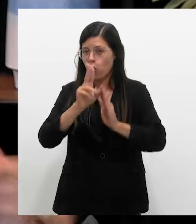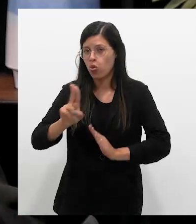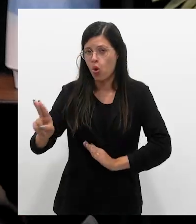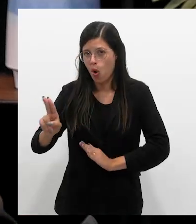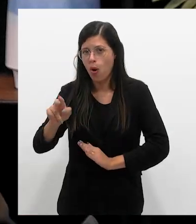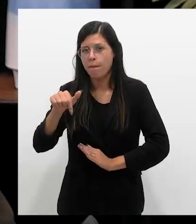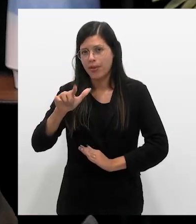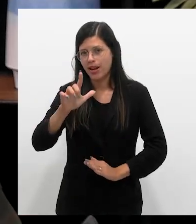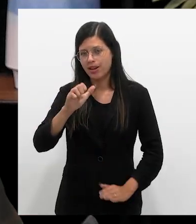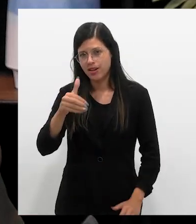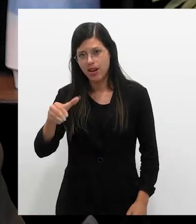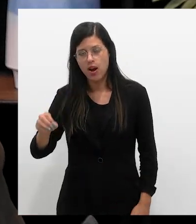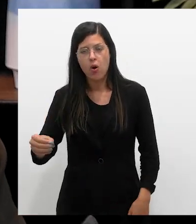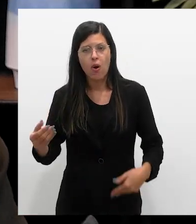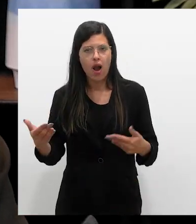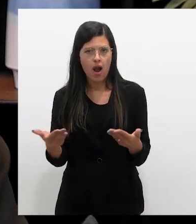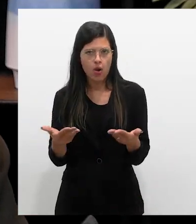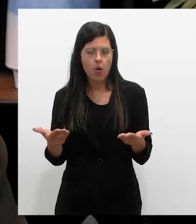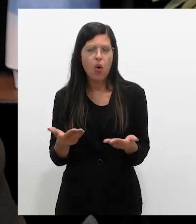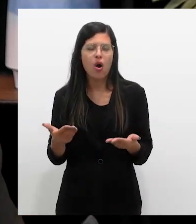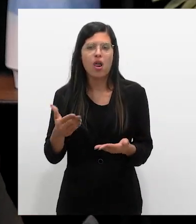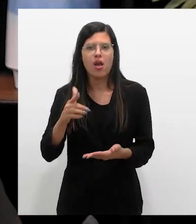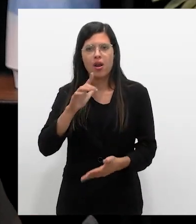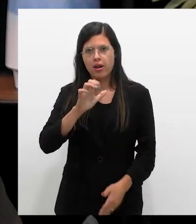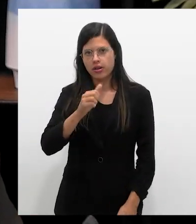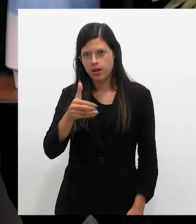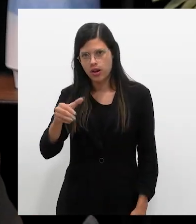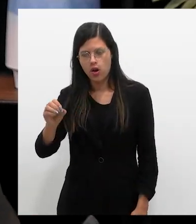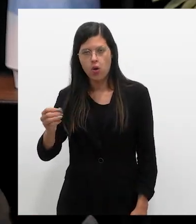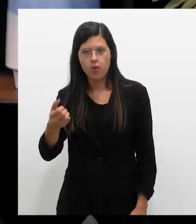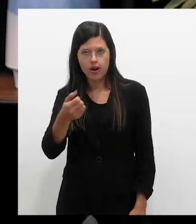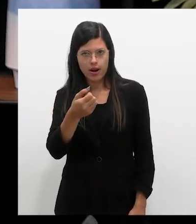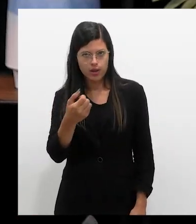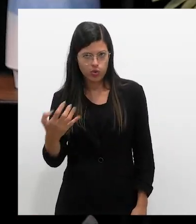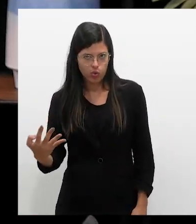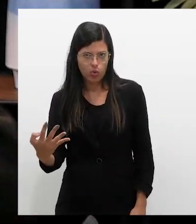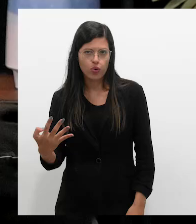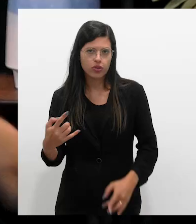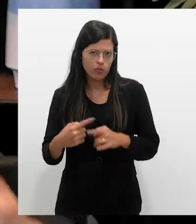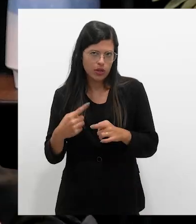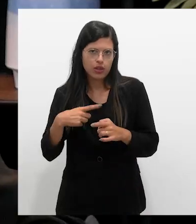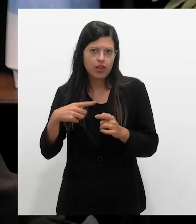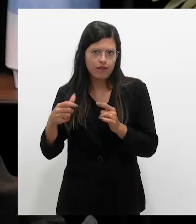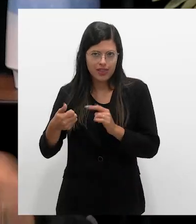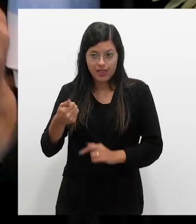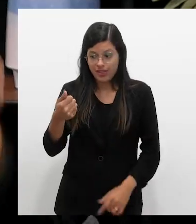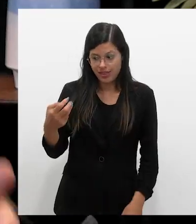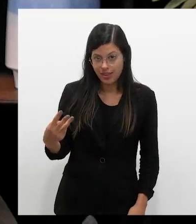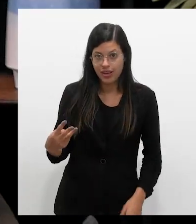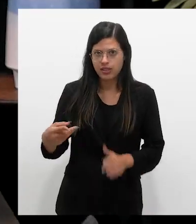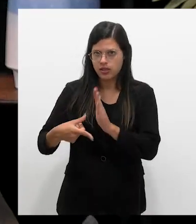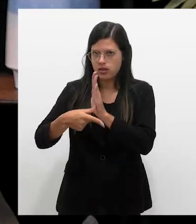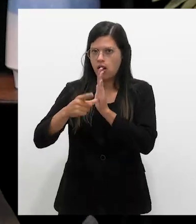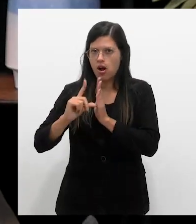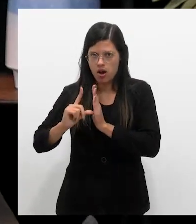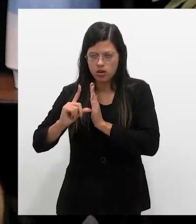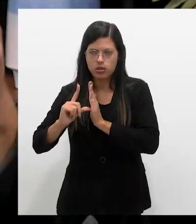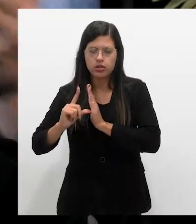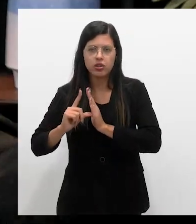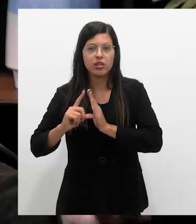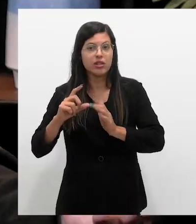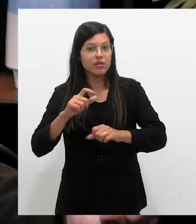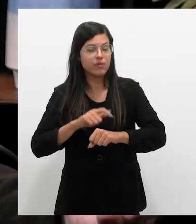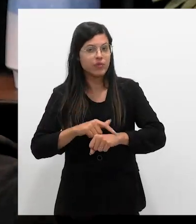nome, então ele passa a ser o Leão XIV, porque houve outros 13 que o antecederam com esse nome.